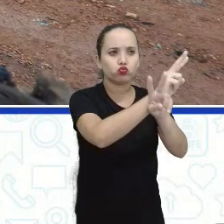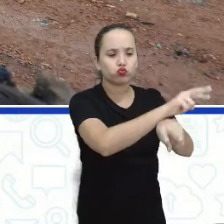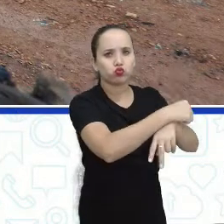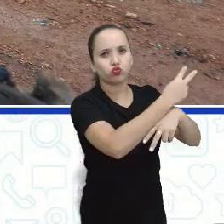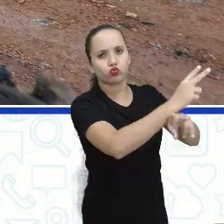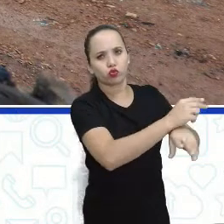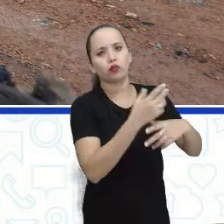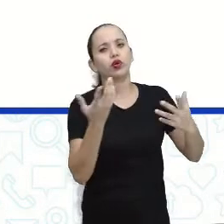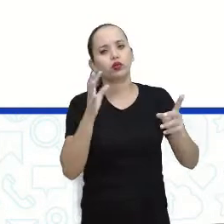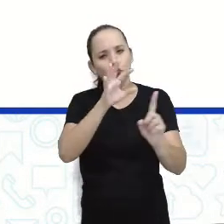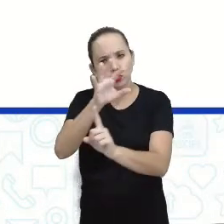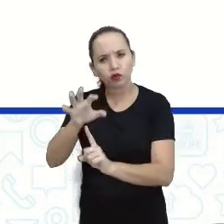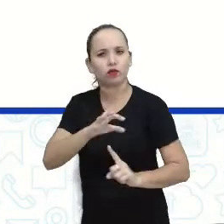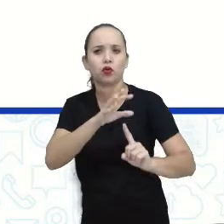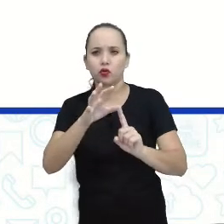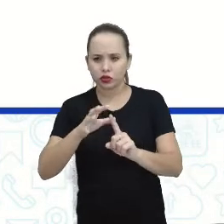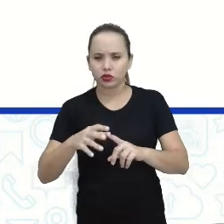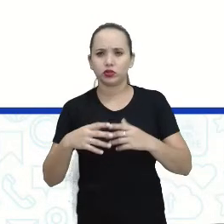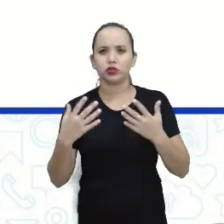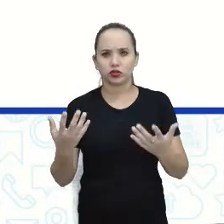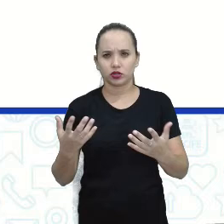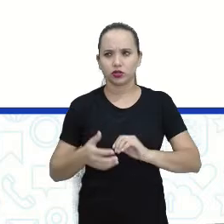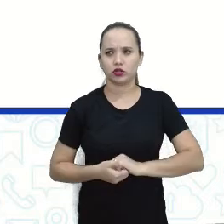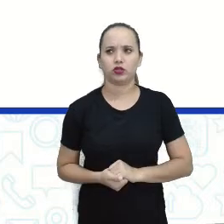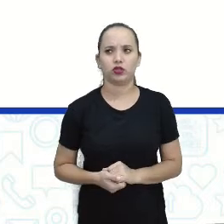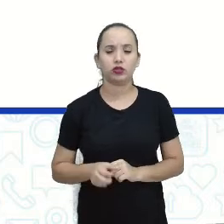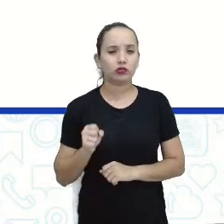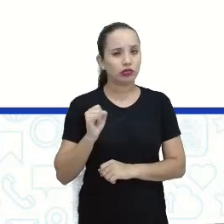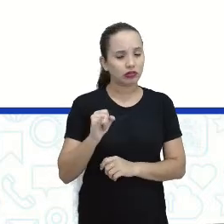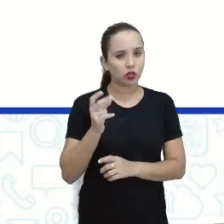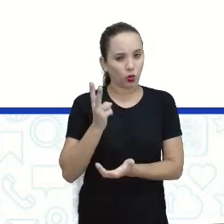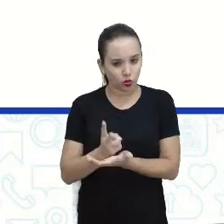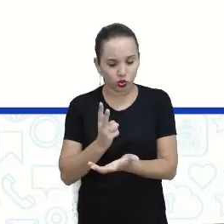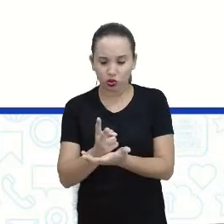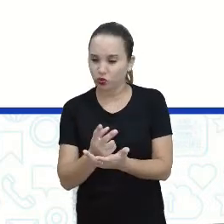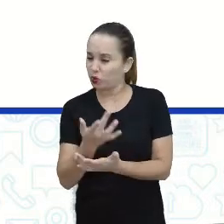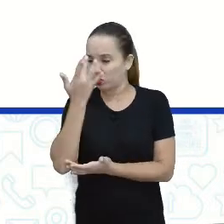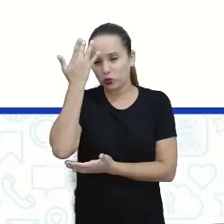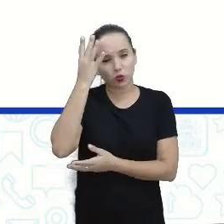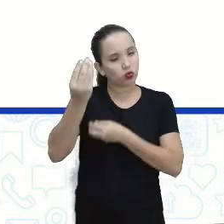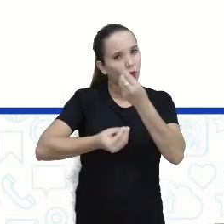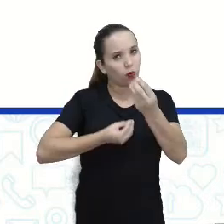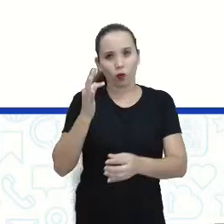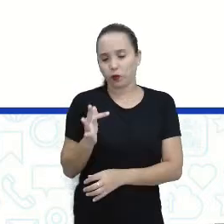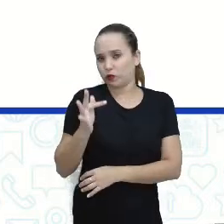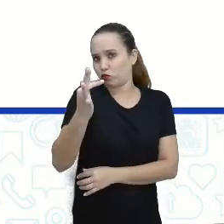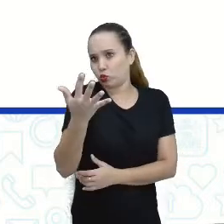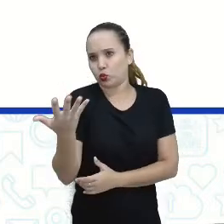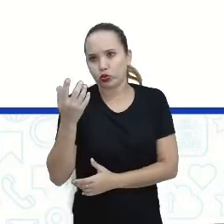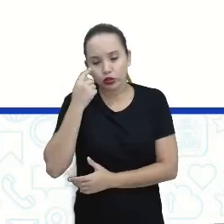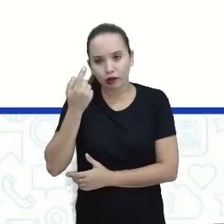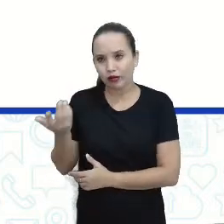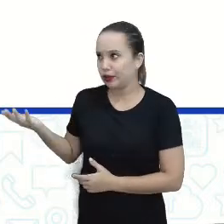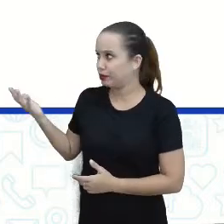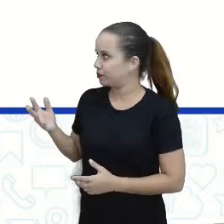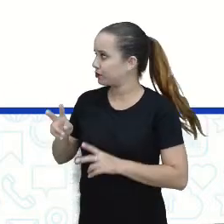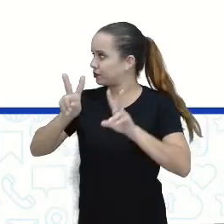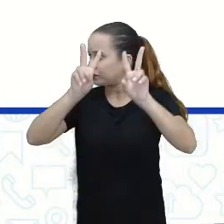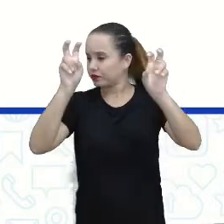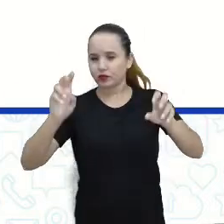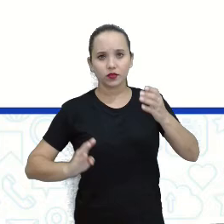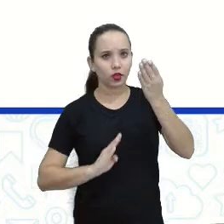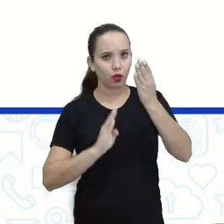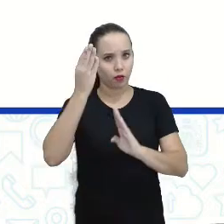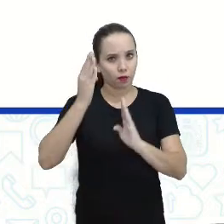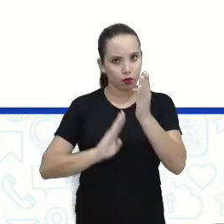Amazônia. Continuando esse desmatamento, não sei nem onde vai parar, tá? Então, o que acontece, né? Vamos ver aqui, biologicamente, o que